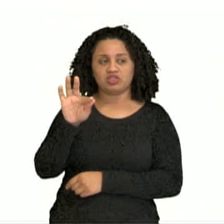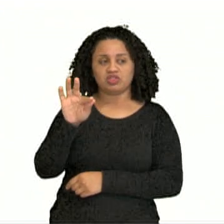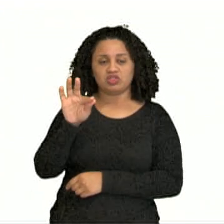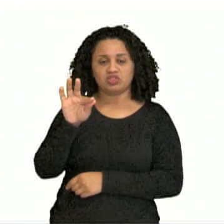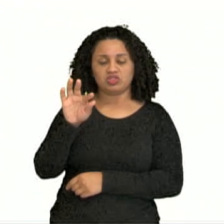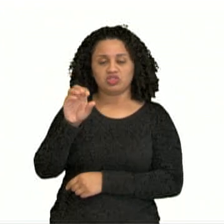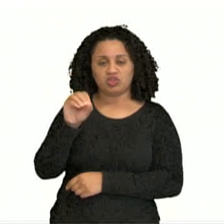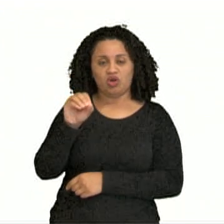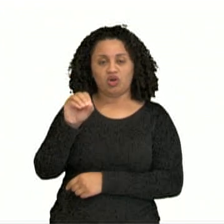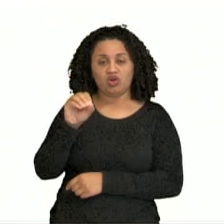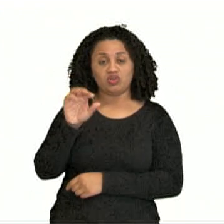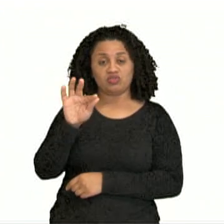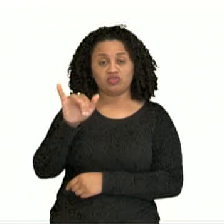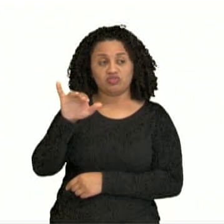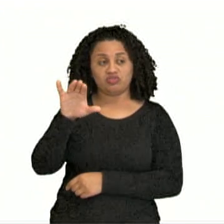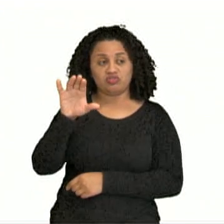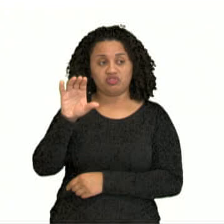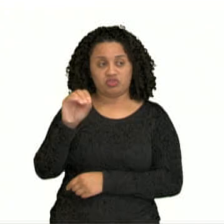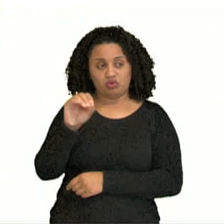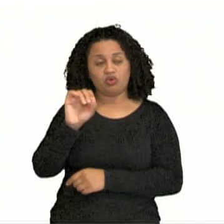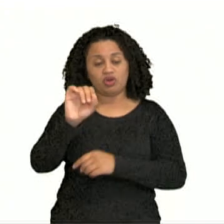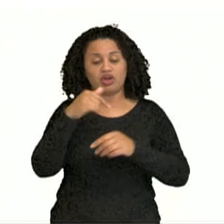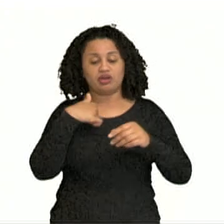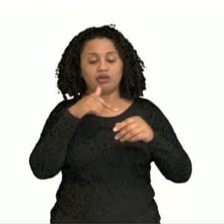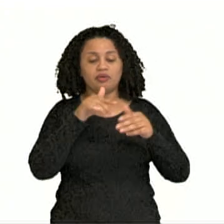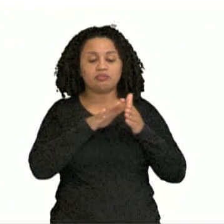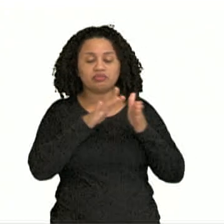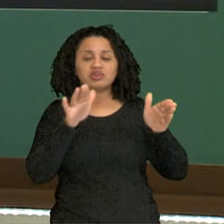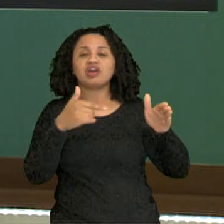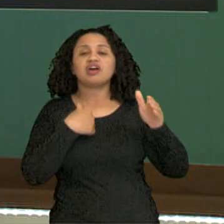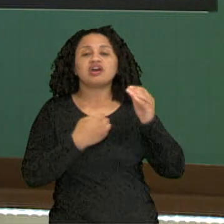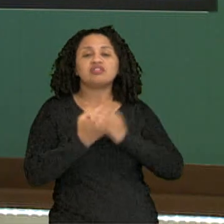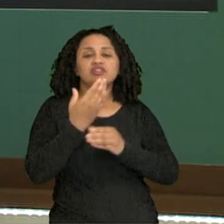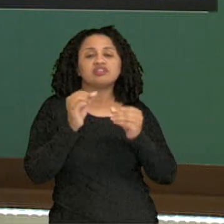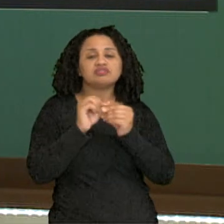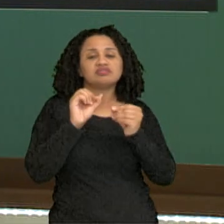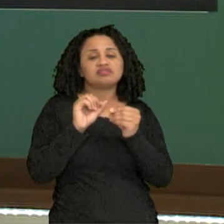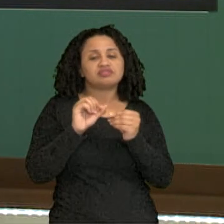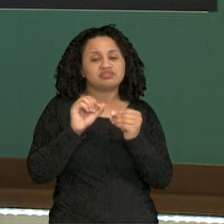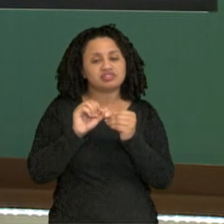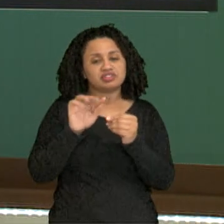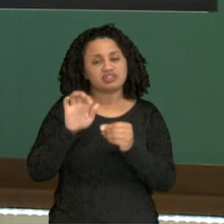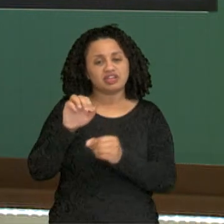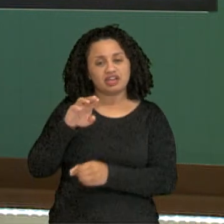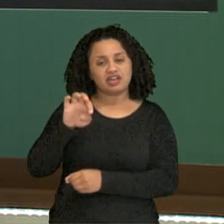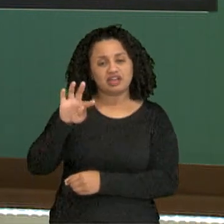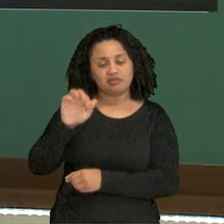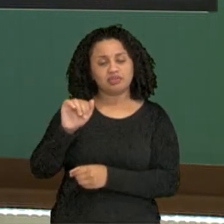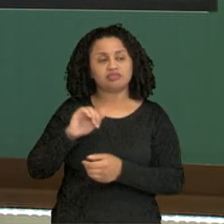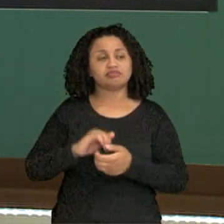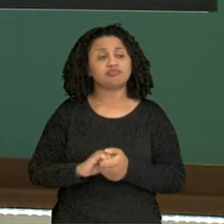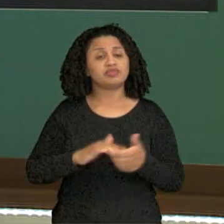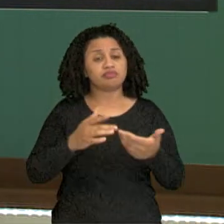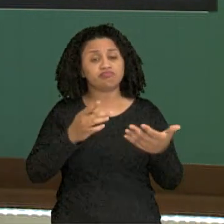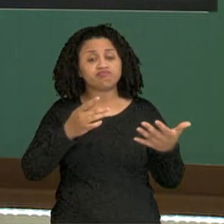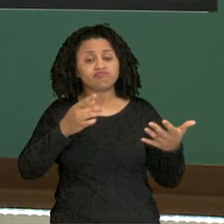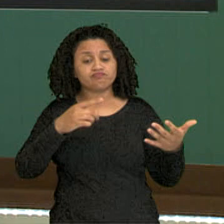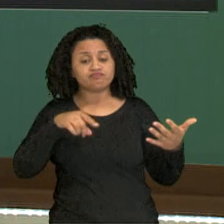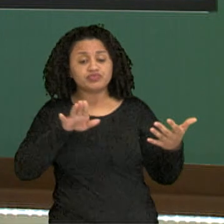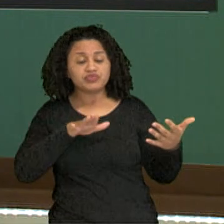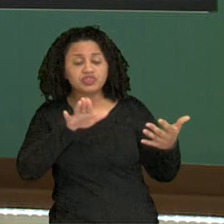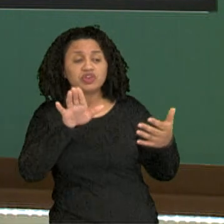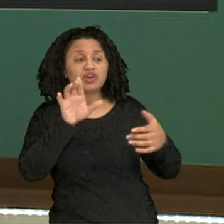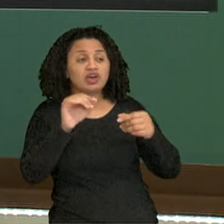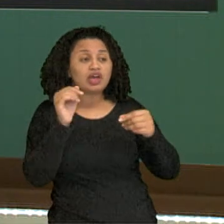aquela fase onde a planta vai produzir os seus gametas. Já os esporófitos é aquela fase onde